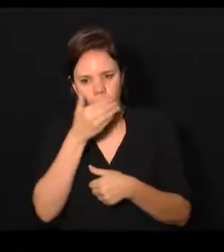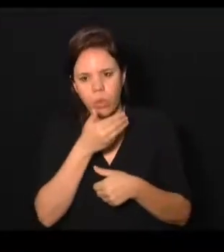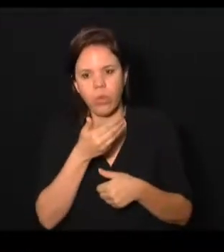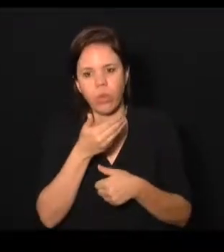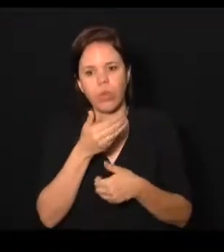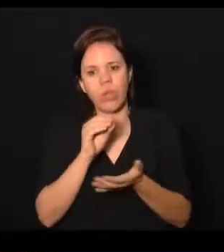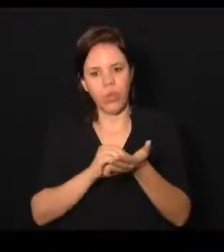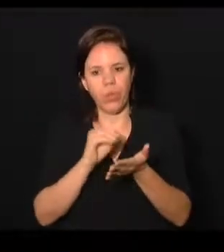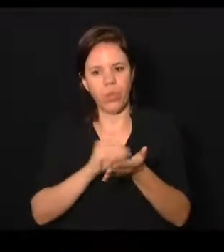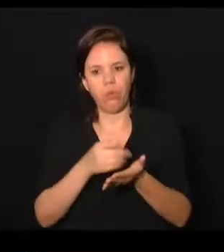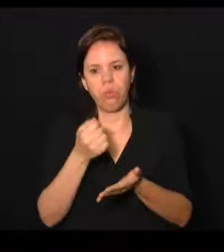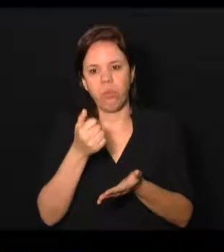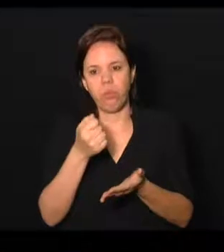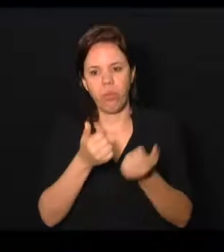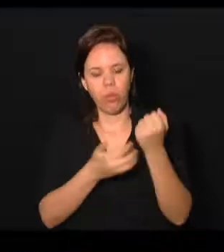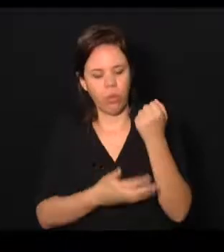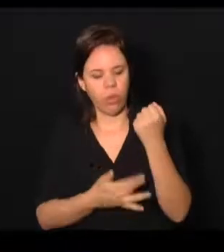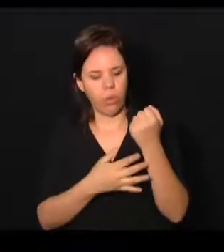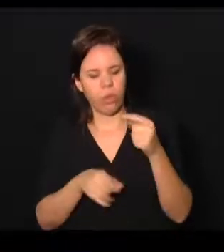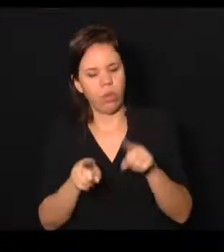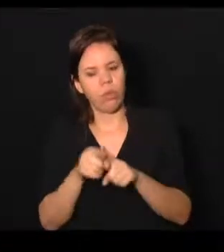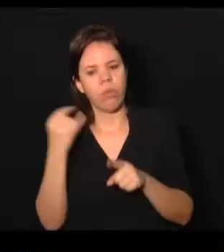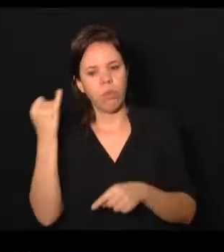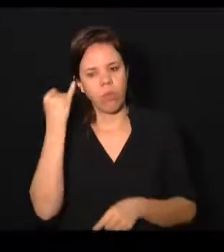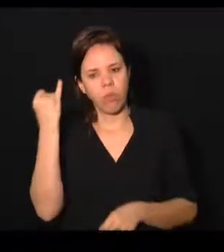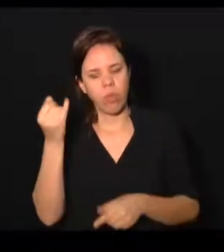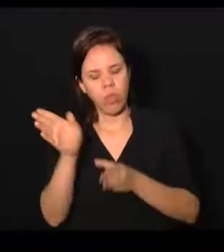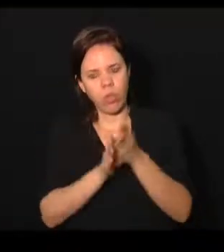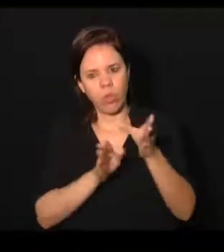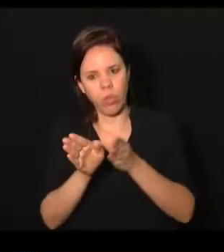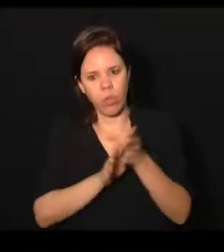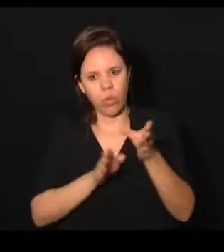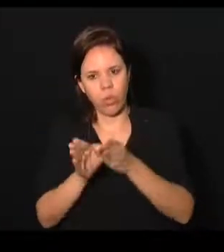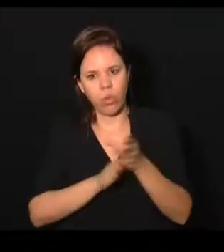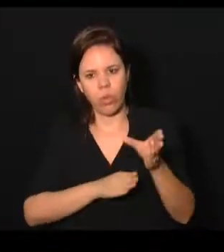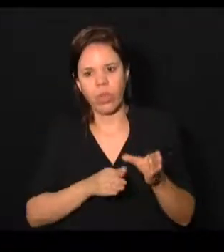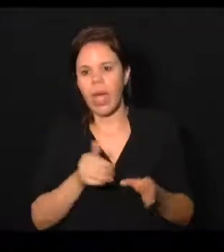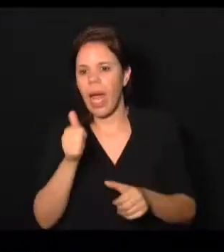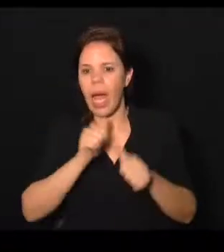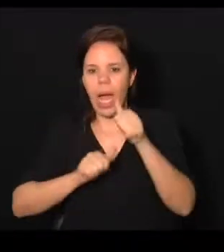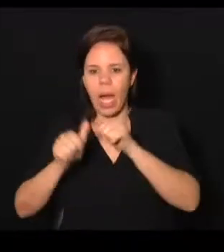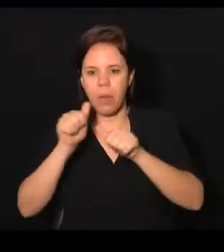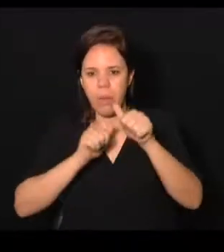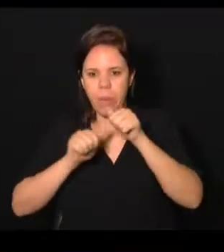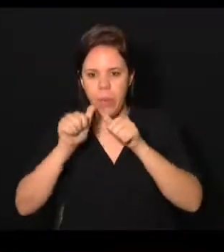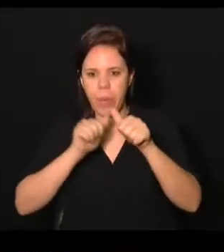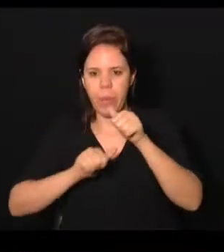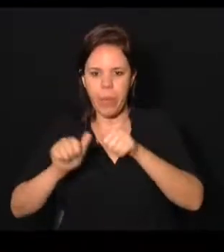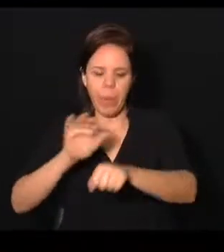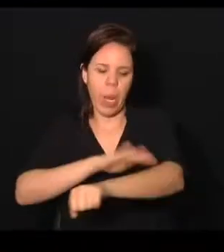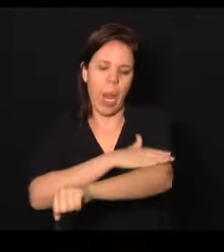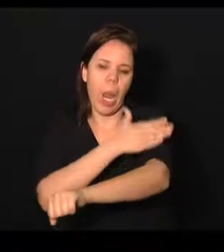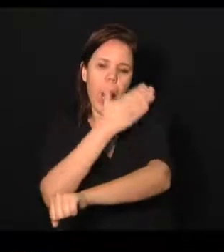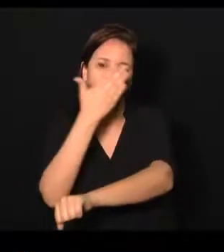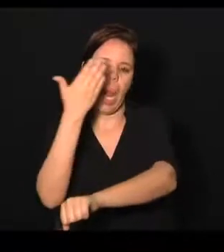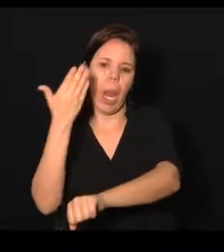E também, e o mais importante, a gente orienta a uma hidratação bastante vigorosa, tanto antes